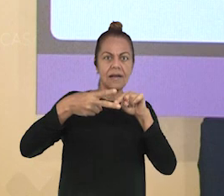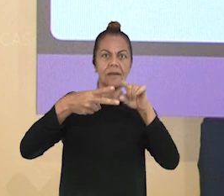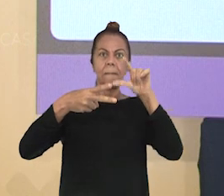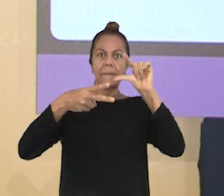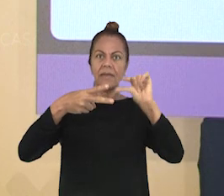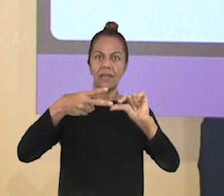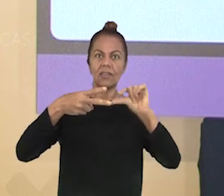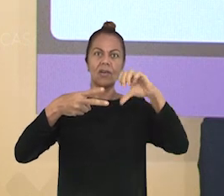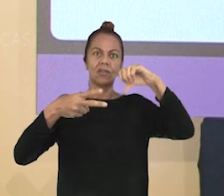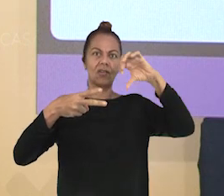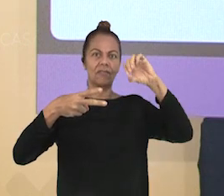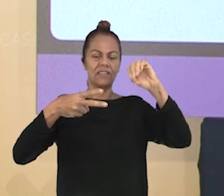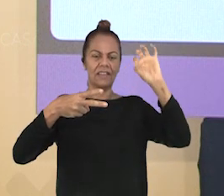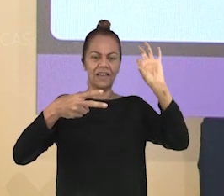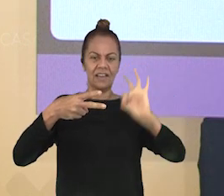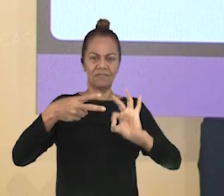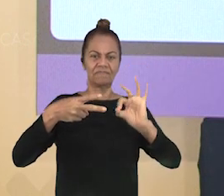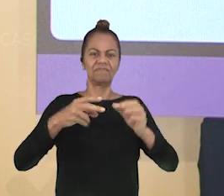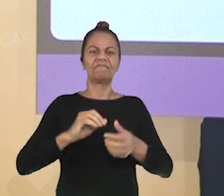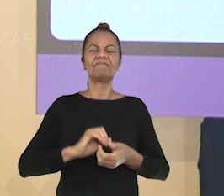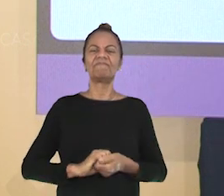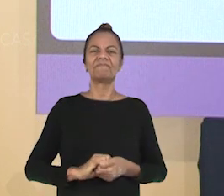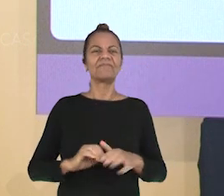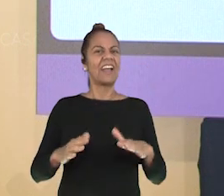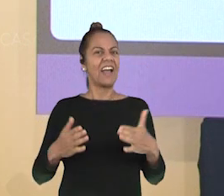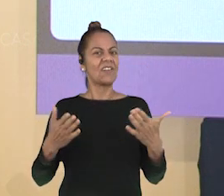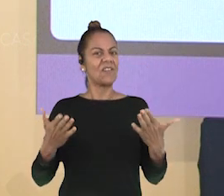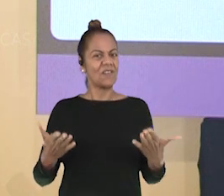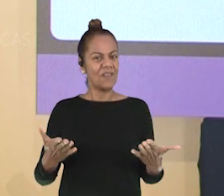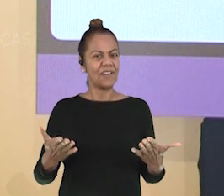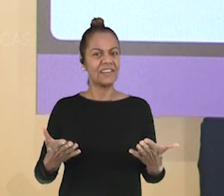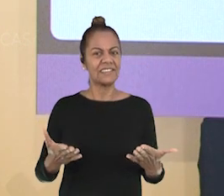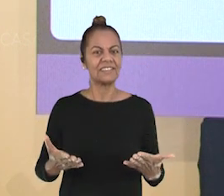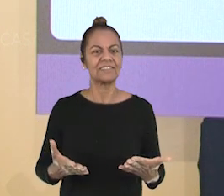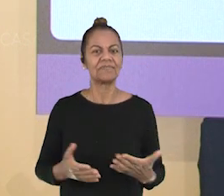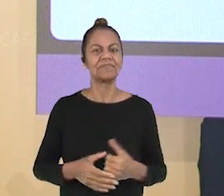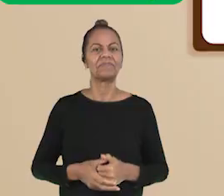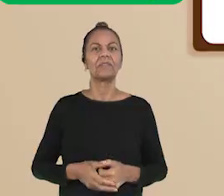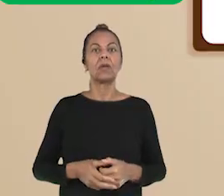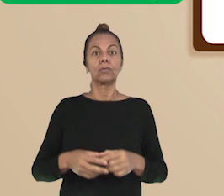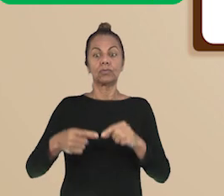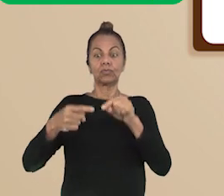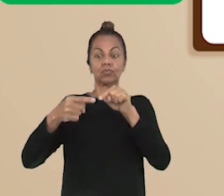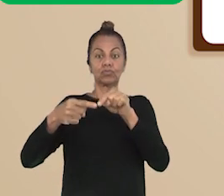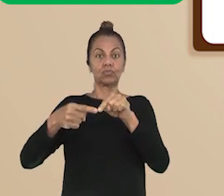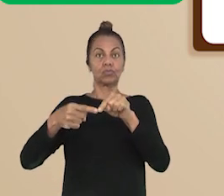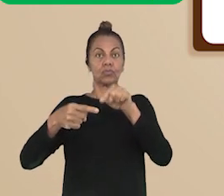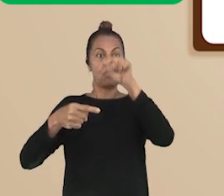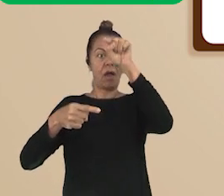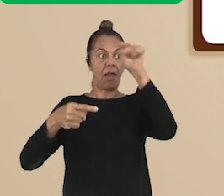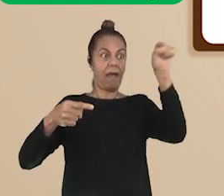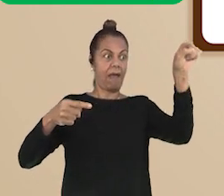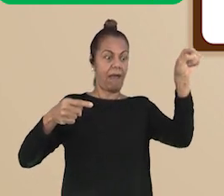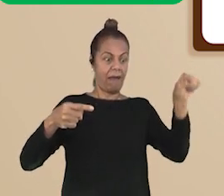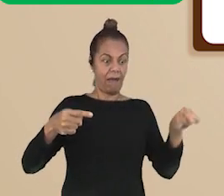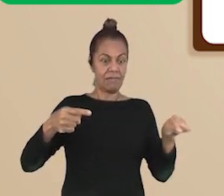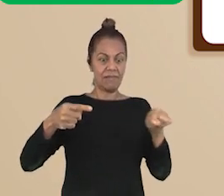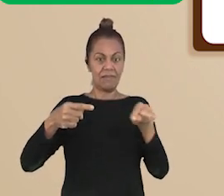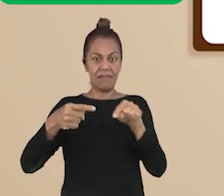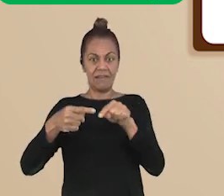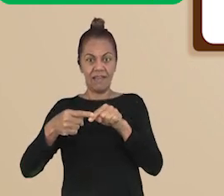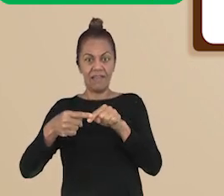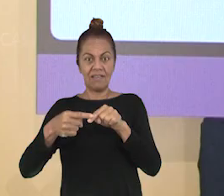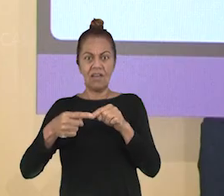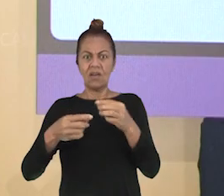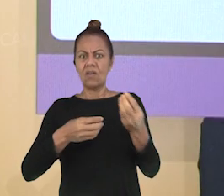Agora vamos falar dos quadriláteros. Eles podem ser divididos em paralelogramos e